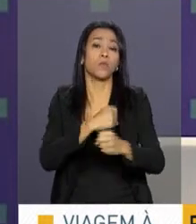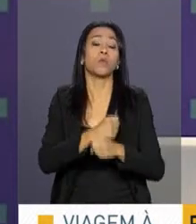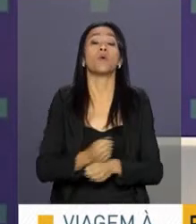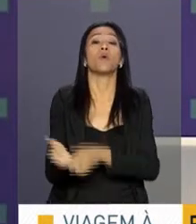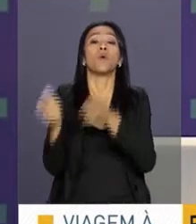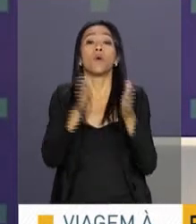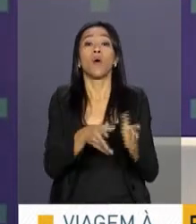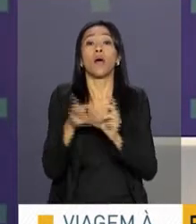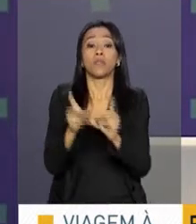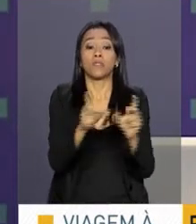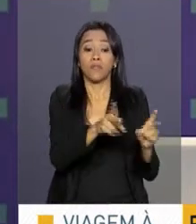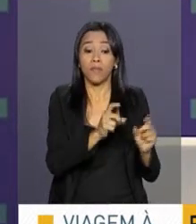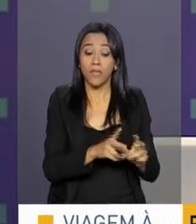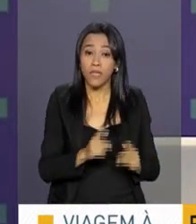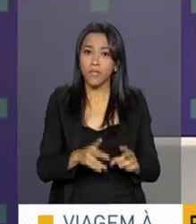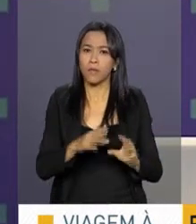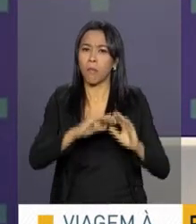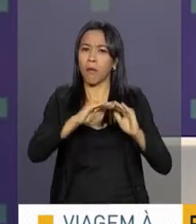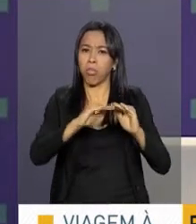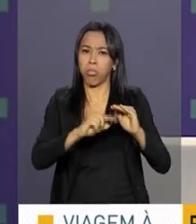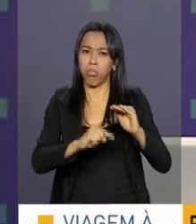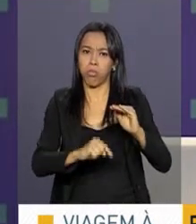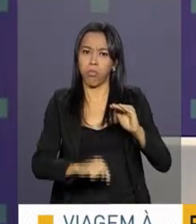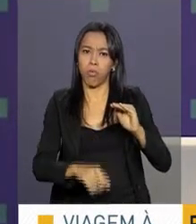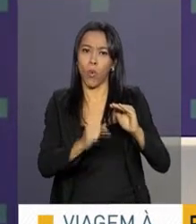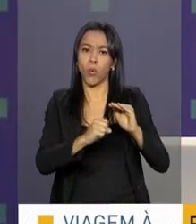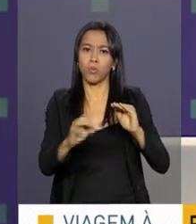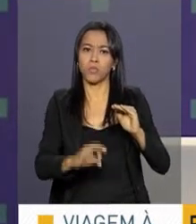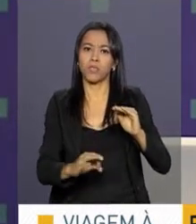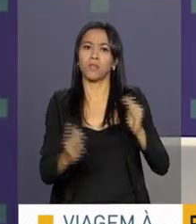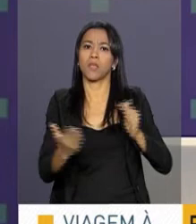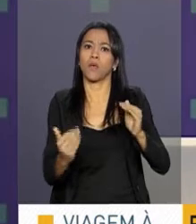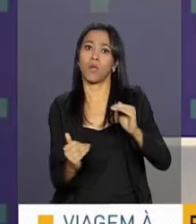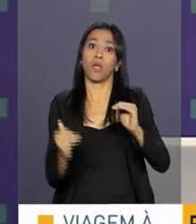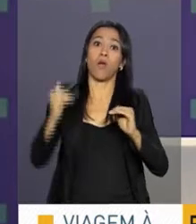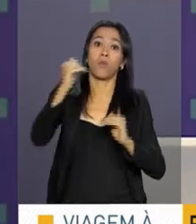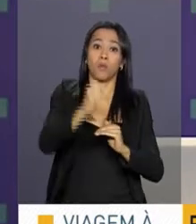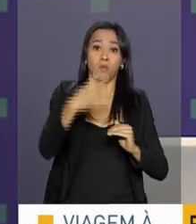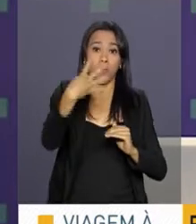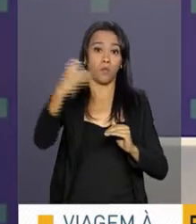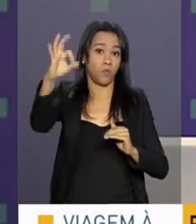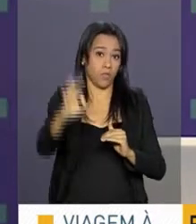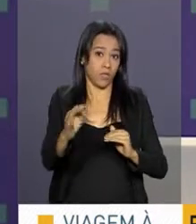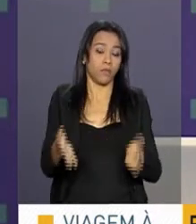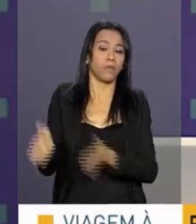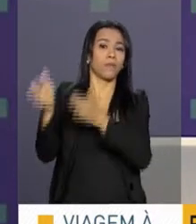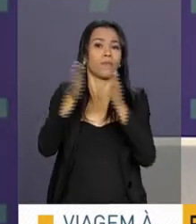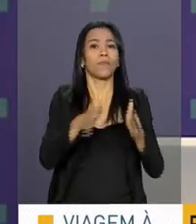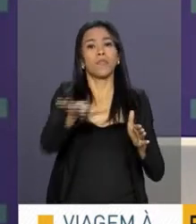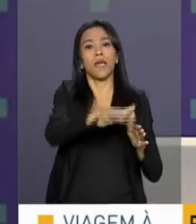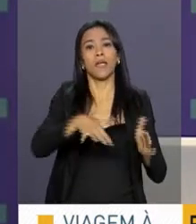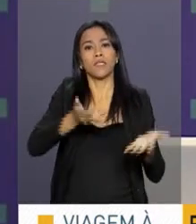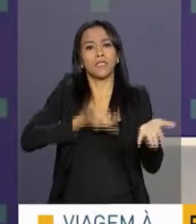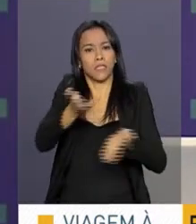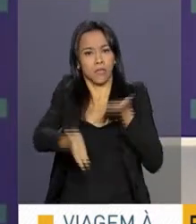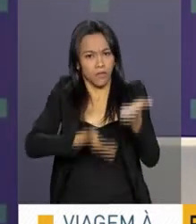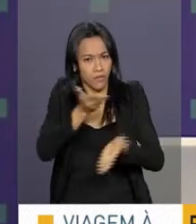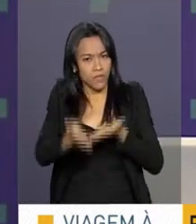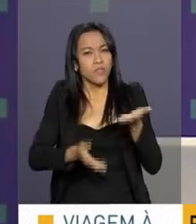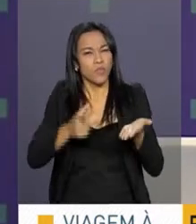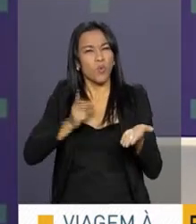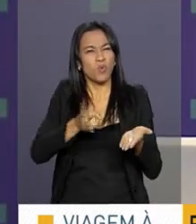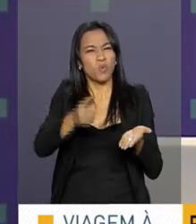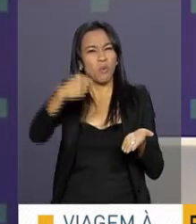quase 8% para um crescimento de 4%. O setor de serviços ainda apresenta dados